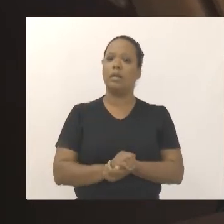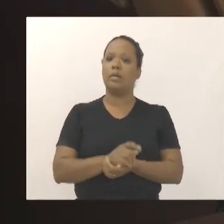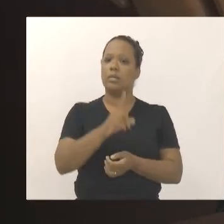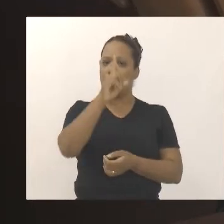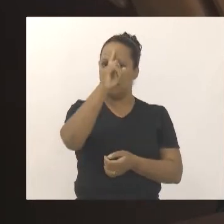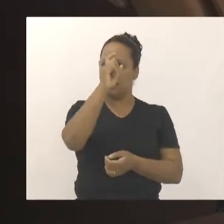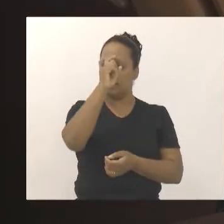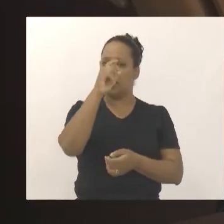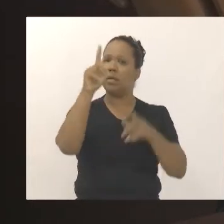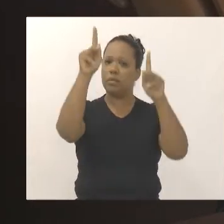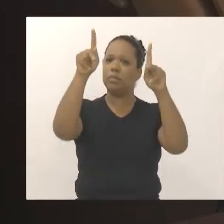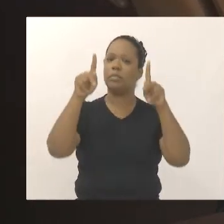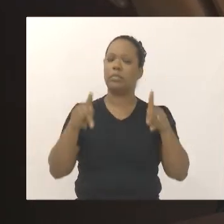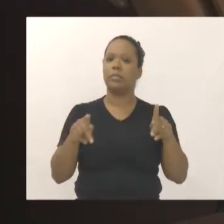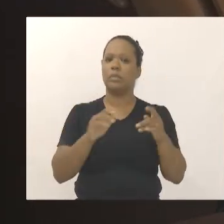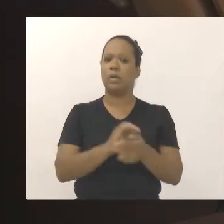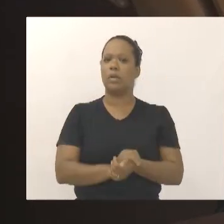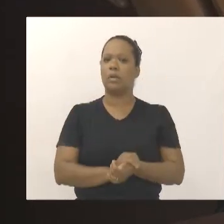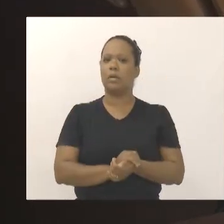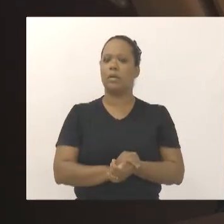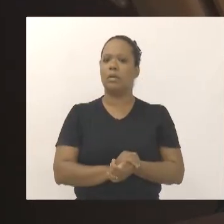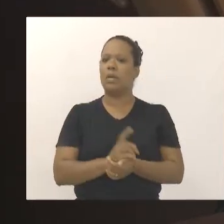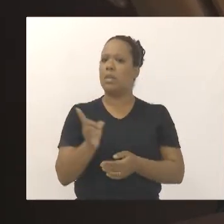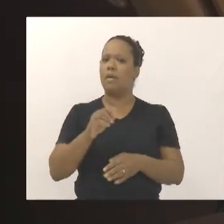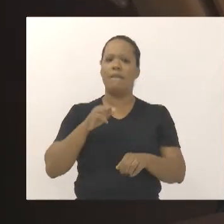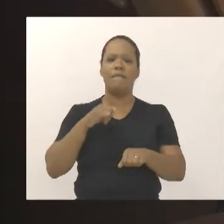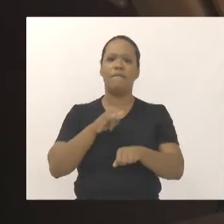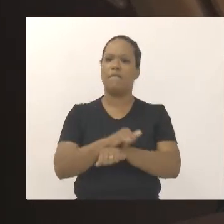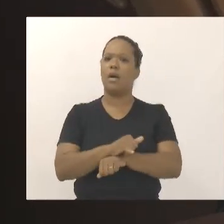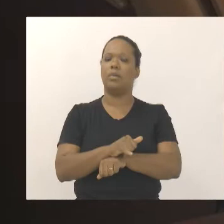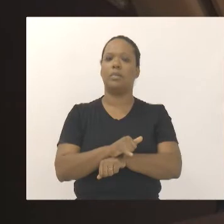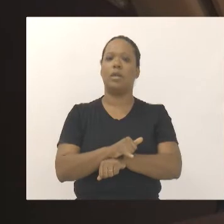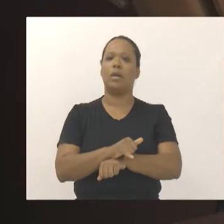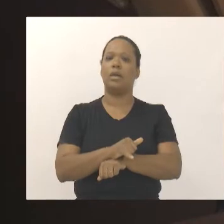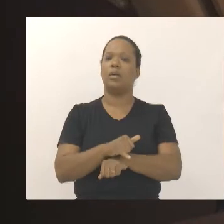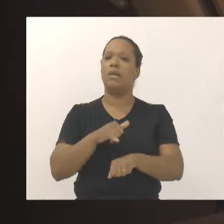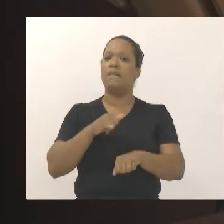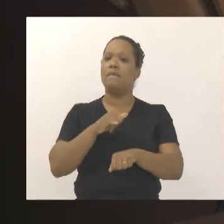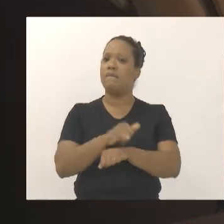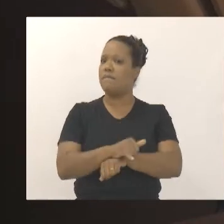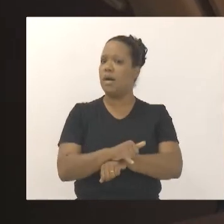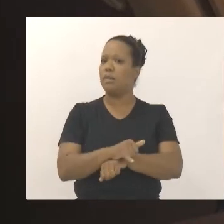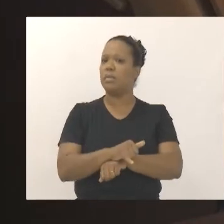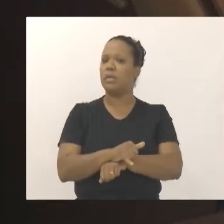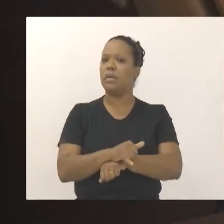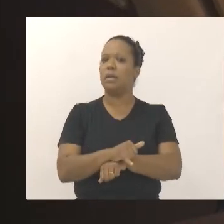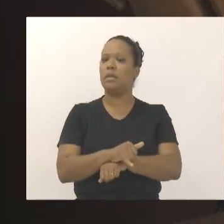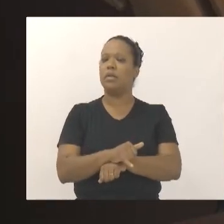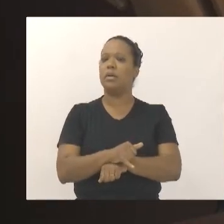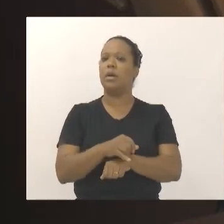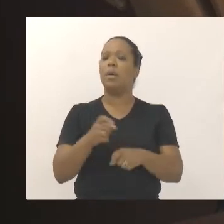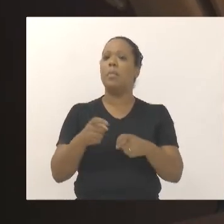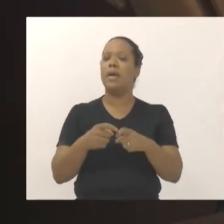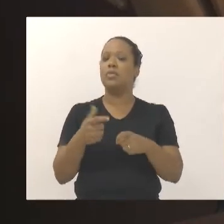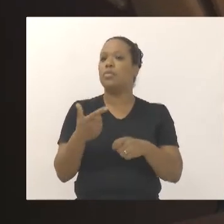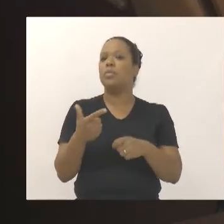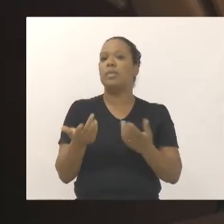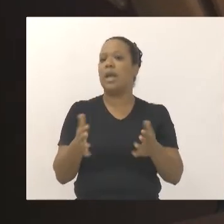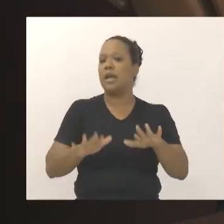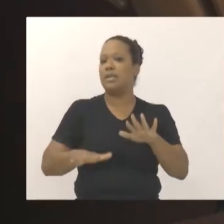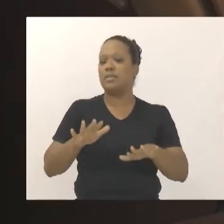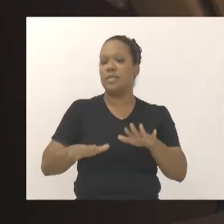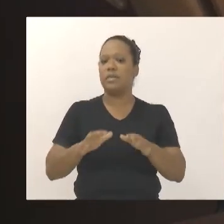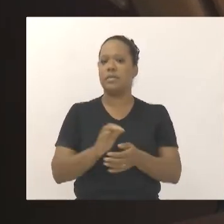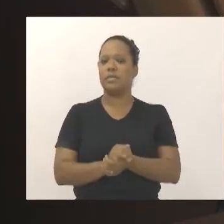conseguem, não falta consulta porque não tem doula, falta consulta porque não tem médico. E, se a senhora